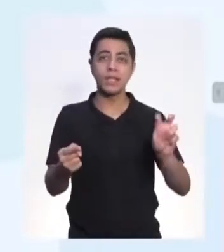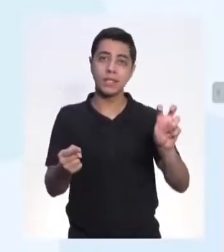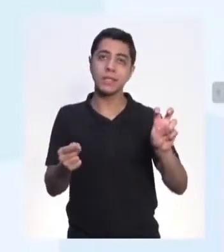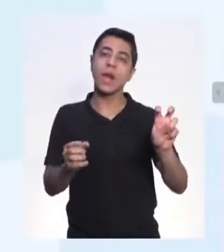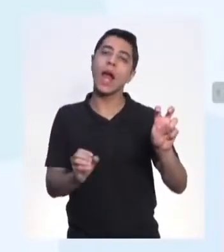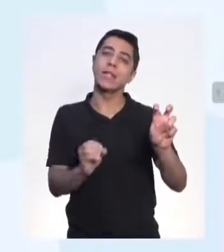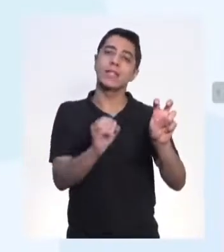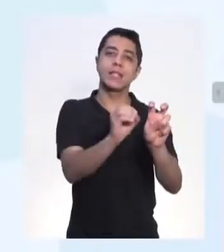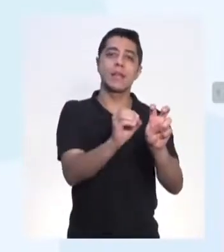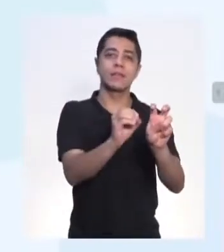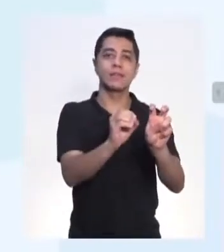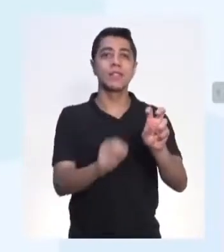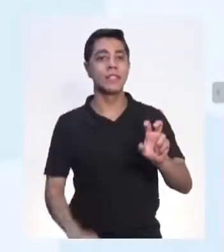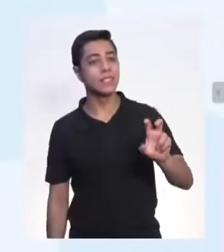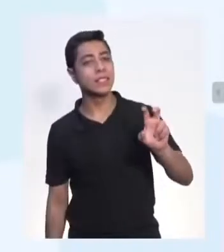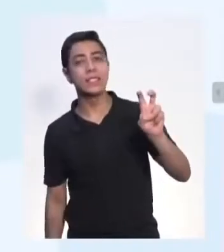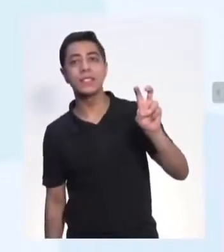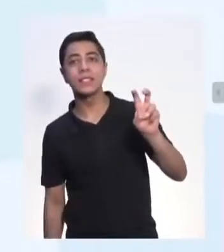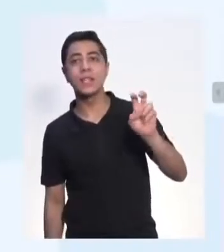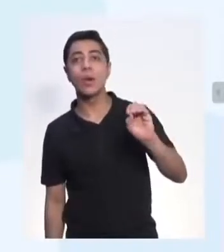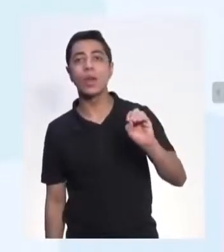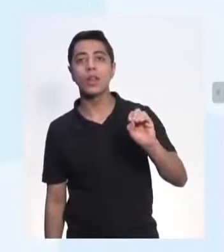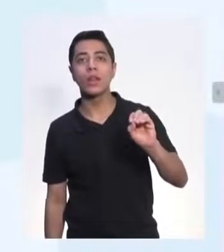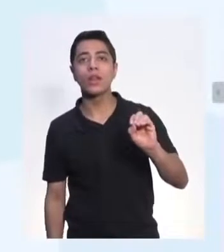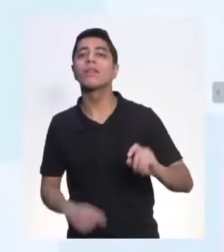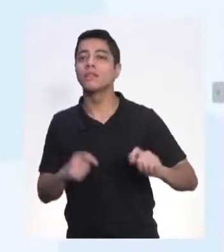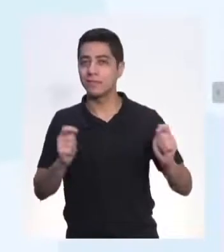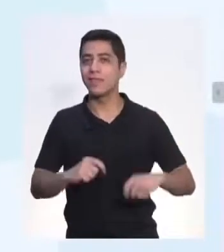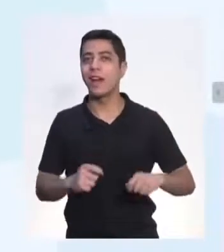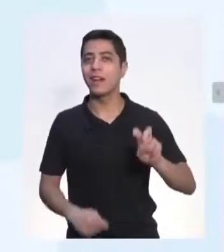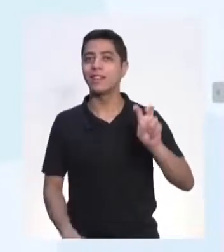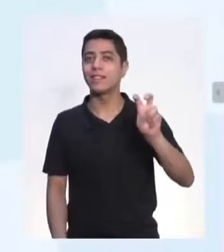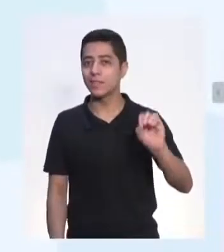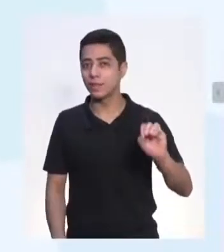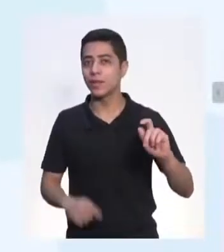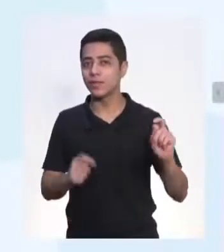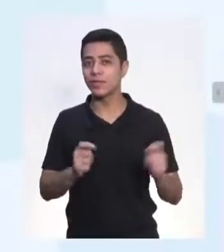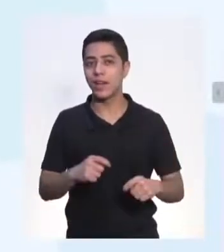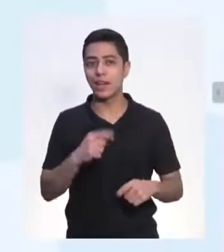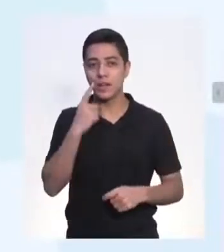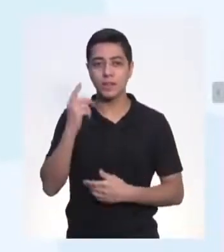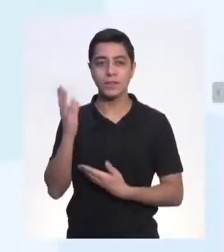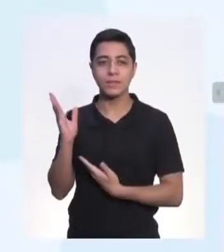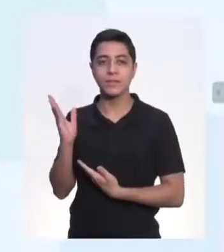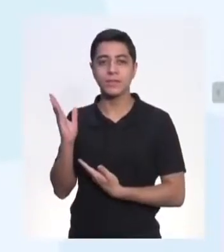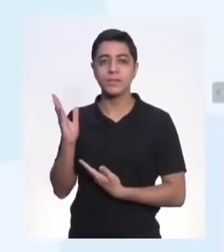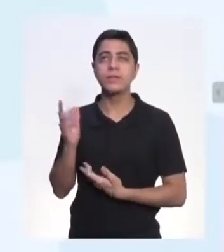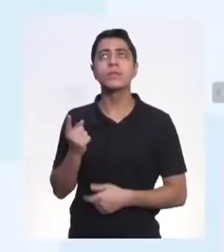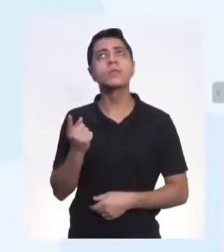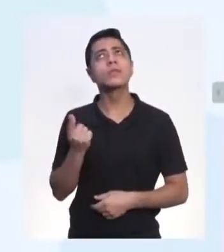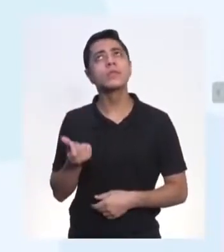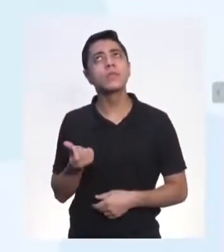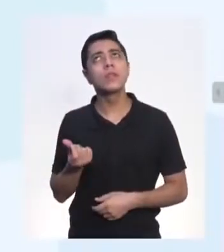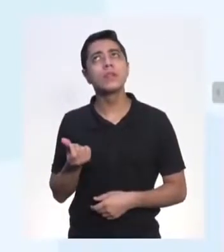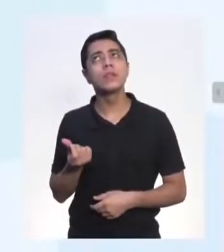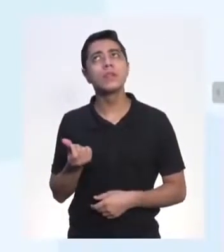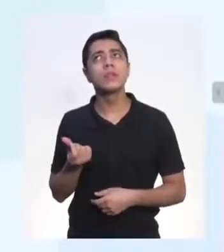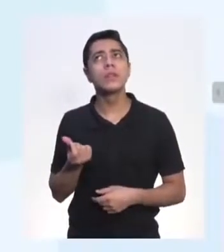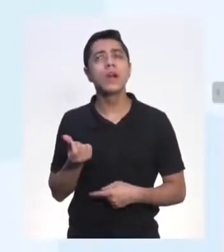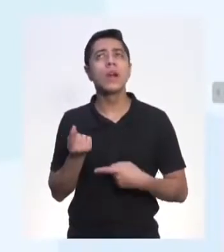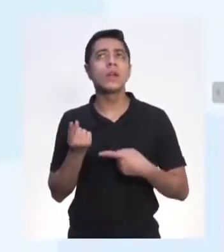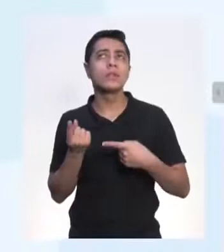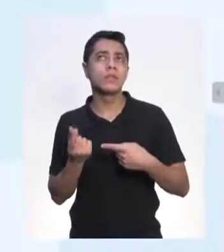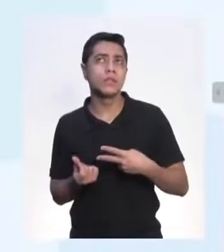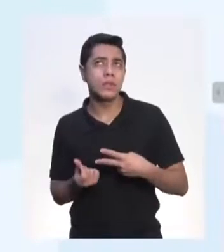50 agora dá, né? 50 eu vou ter 16, 16 mais 16, 32. E